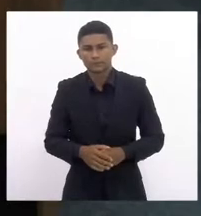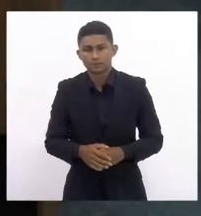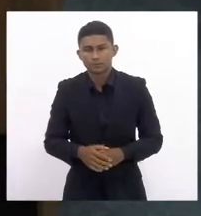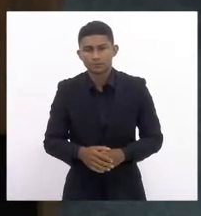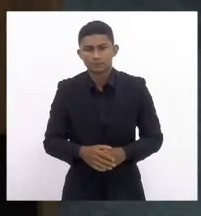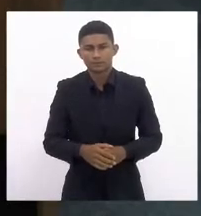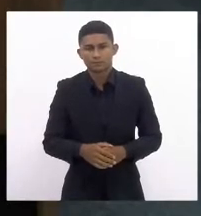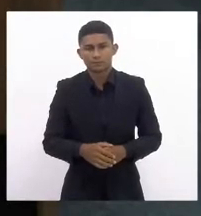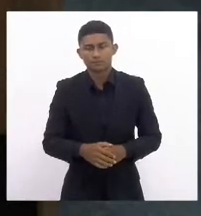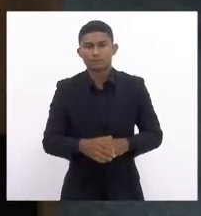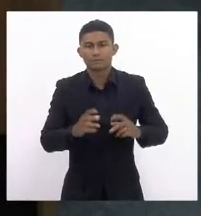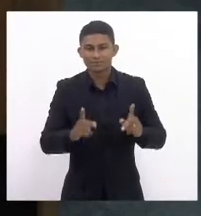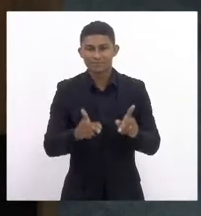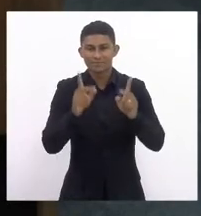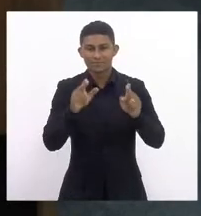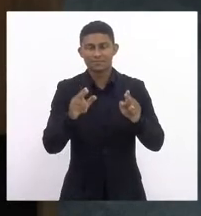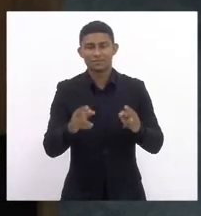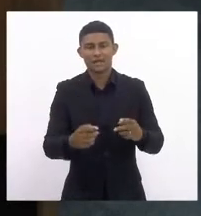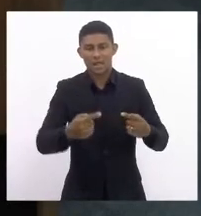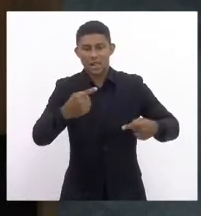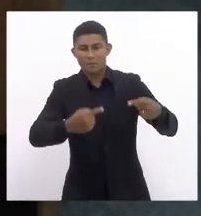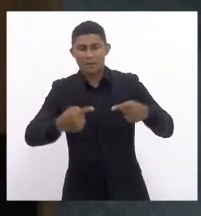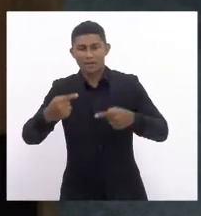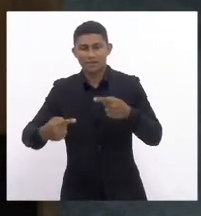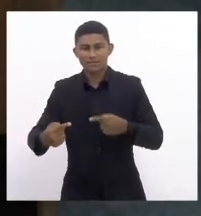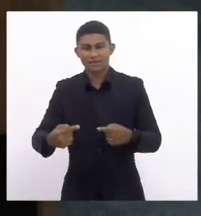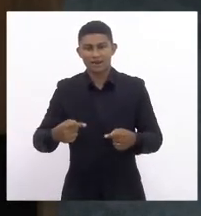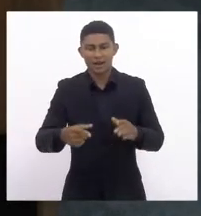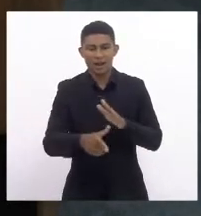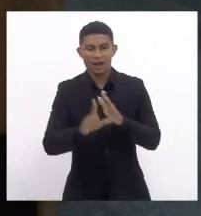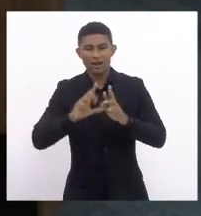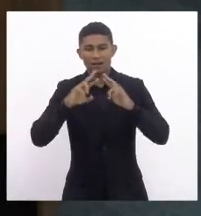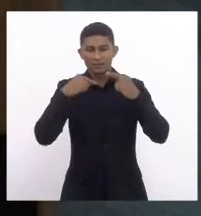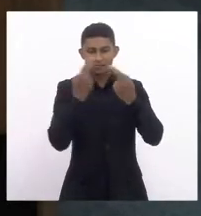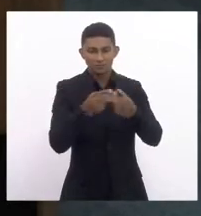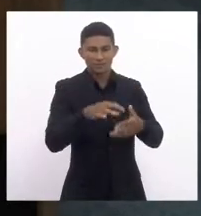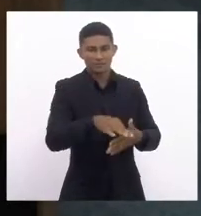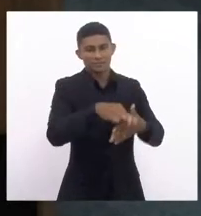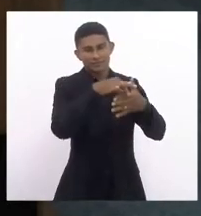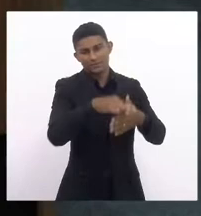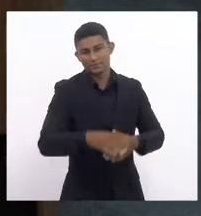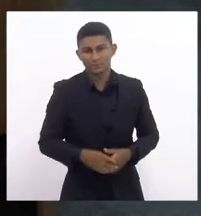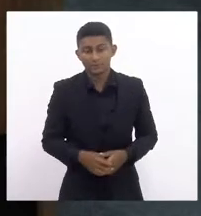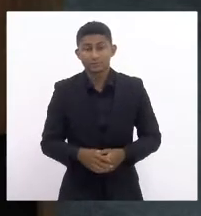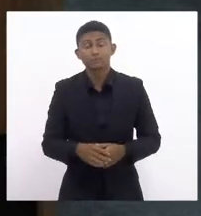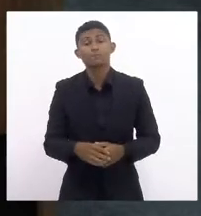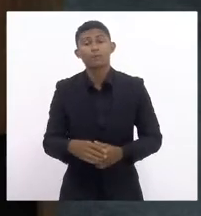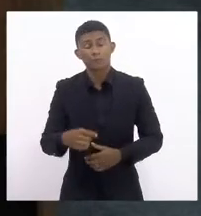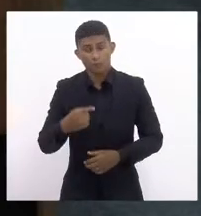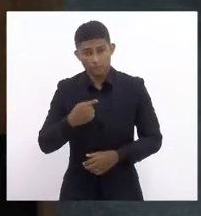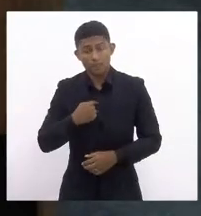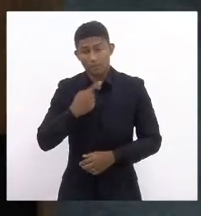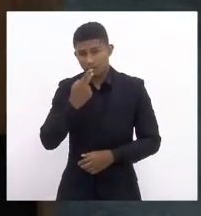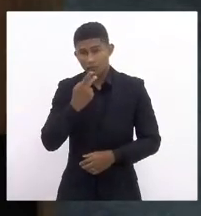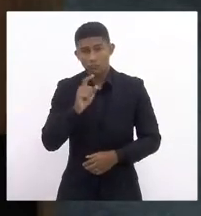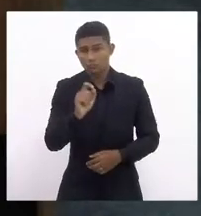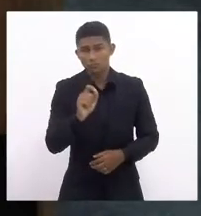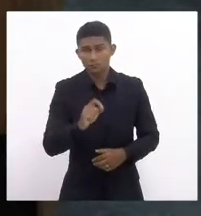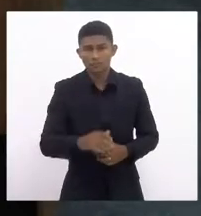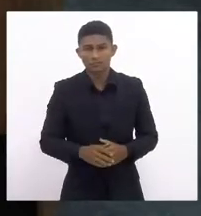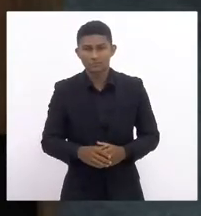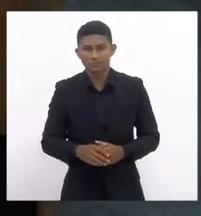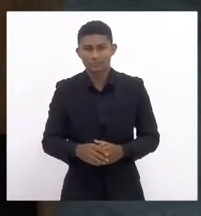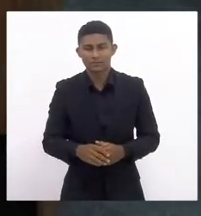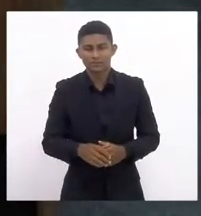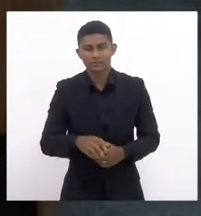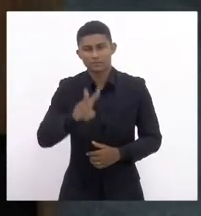consta no debate que nós fizemos no Colégio de Líderes. Quero aqui enfatizar, senhor presidente, que nas